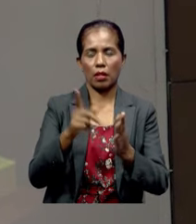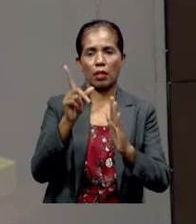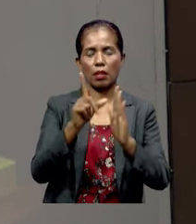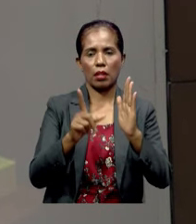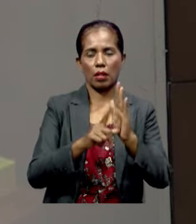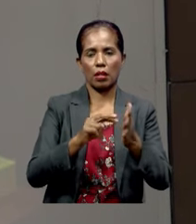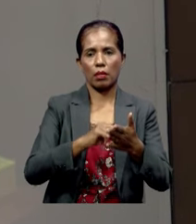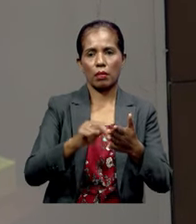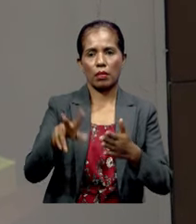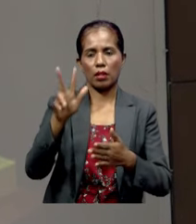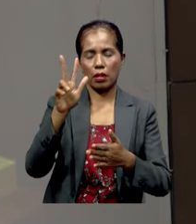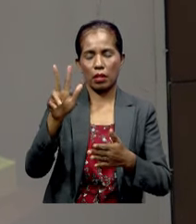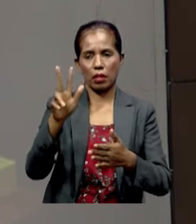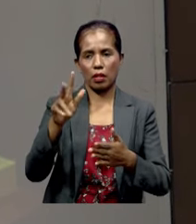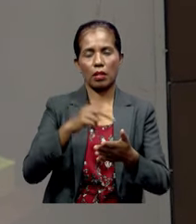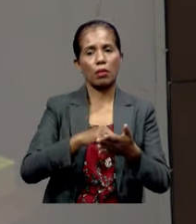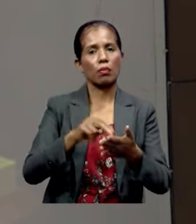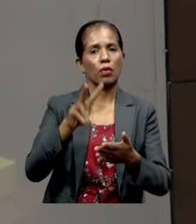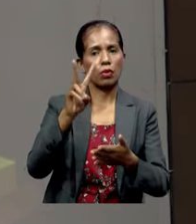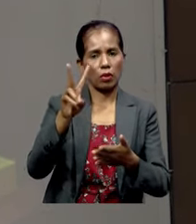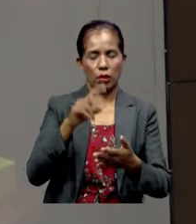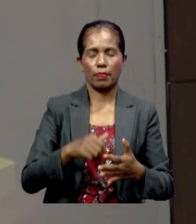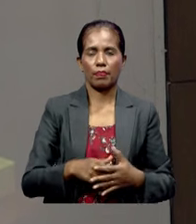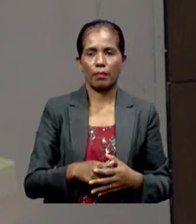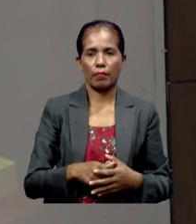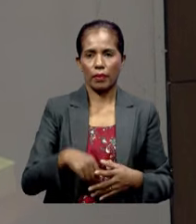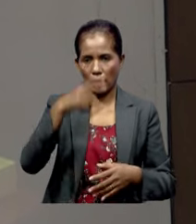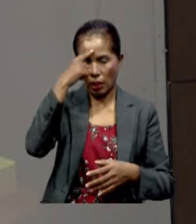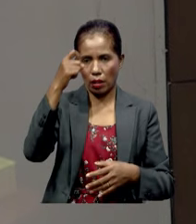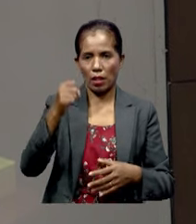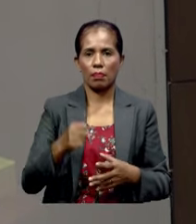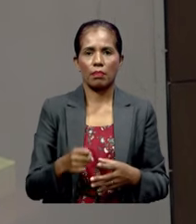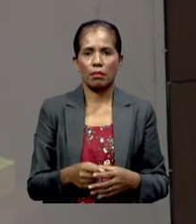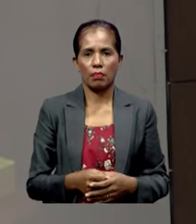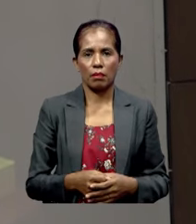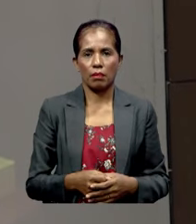número 3. Número 2, desculpa. Tamba